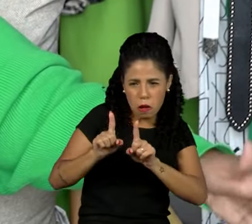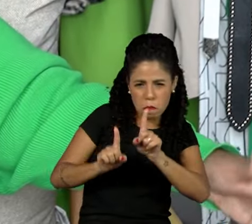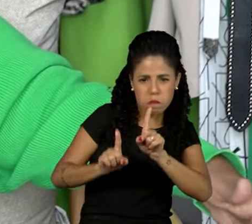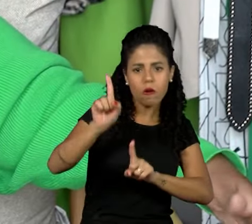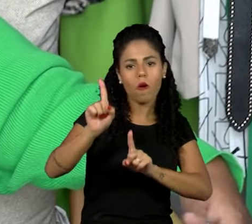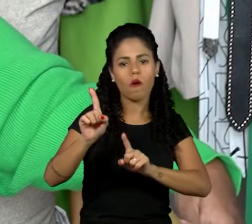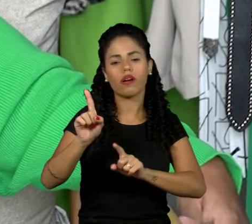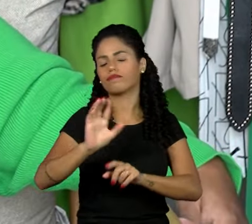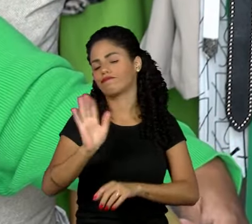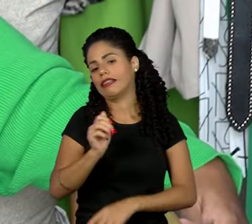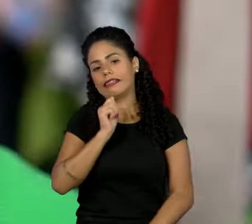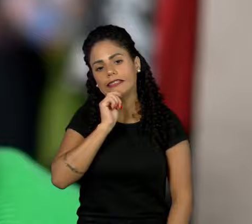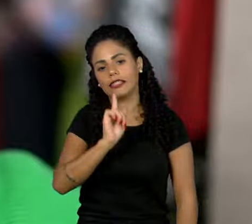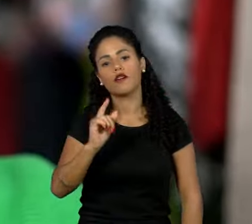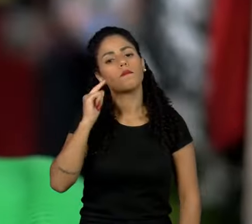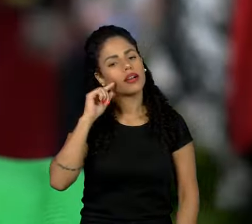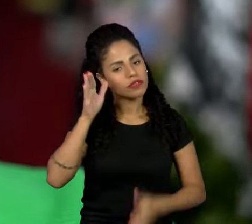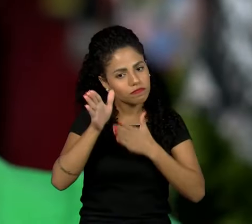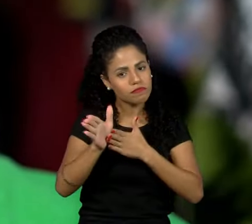Mas nós já estamos no caminho.